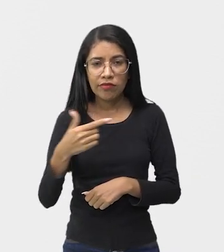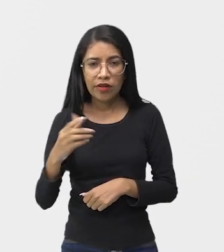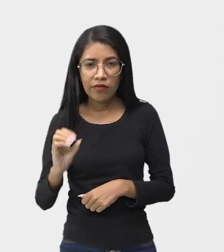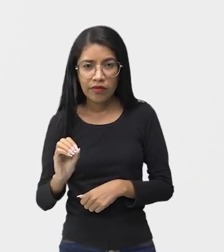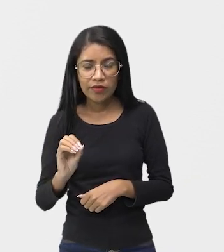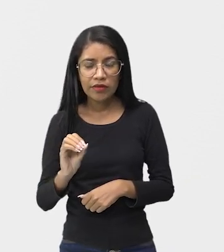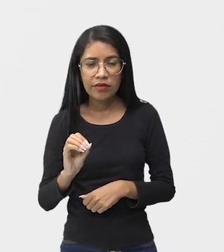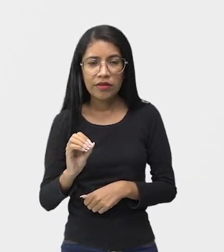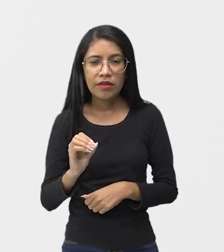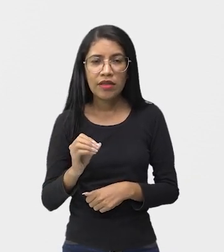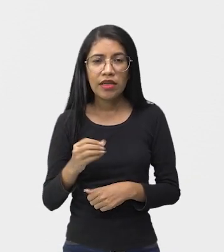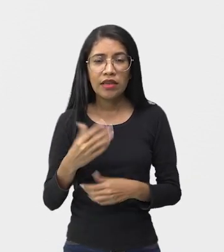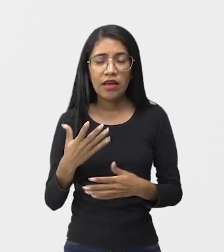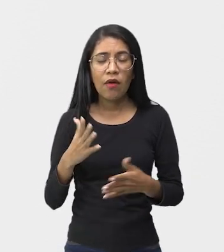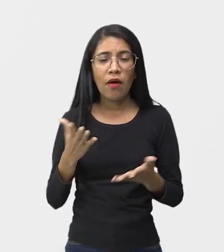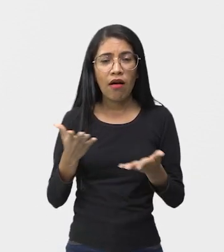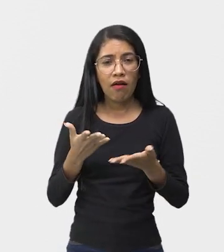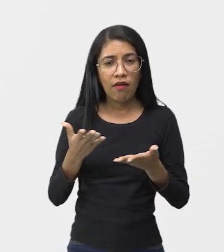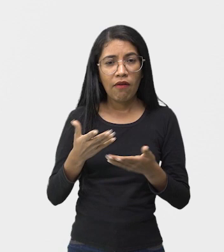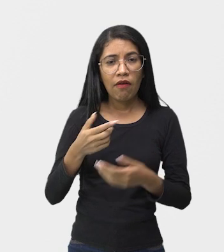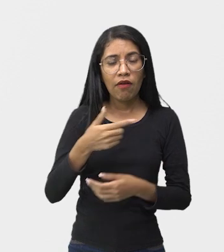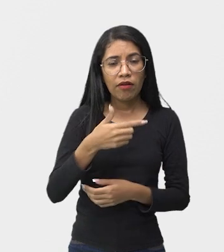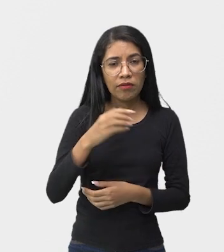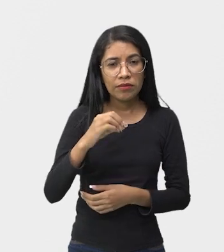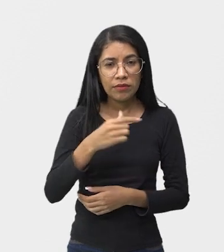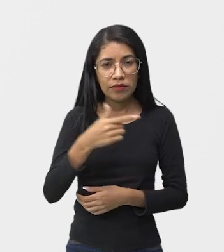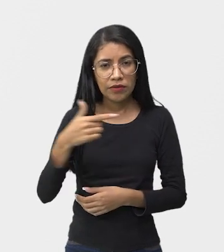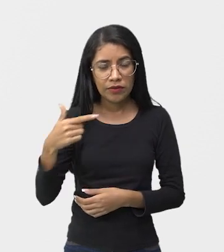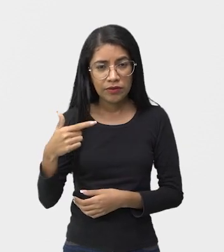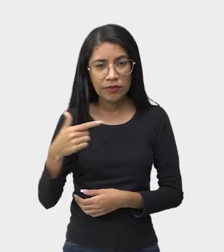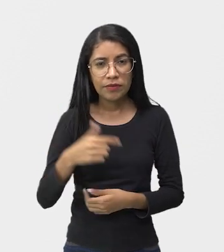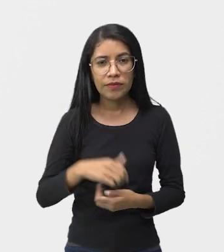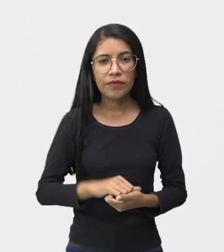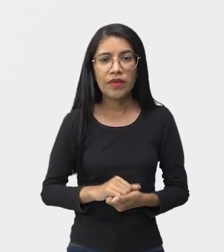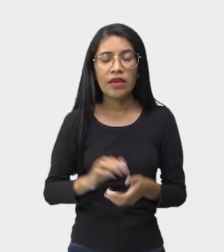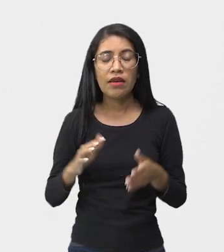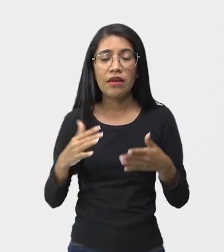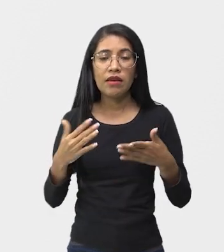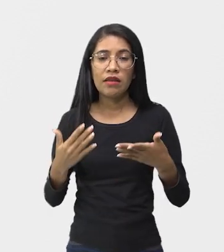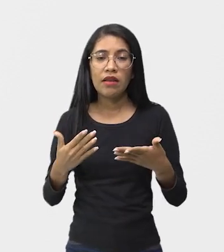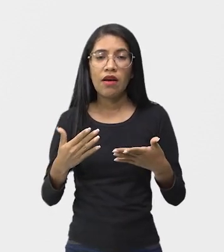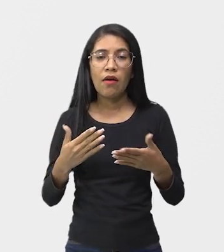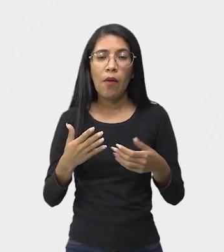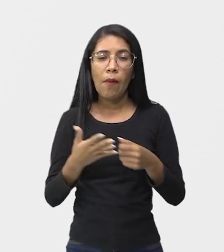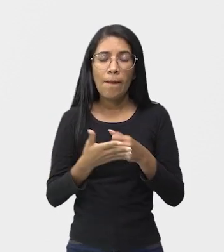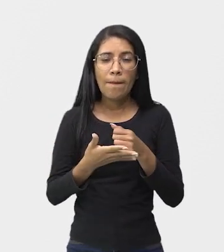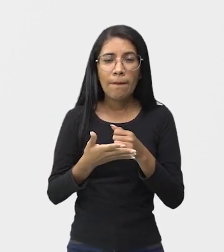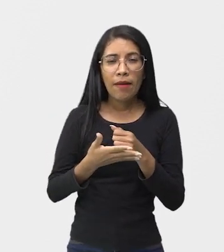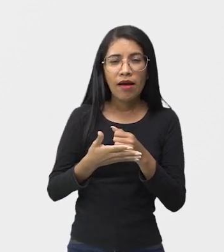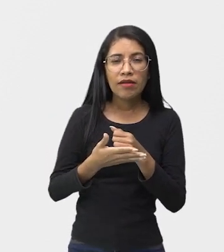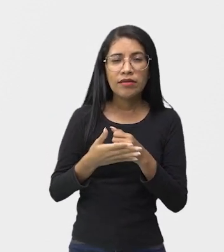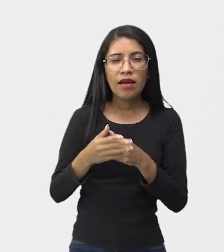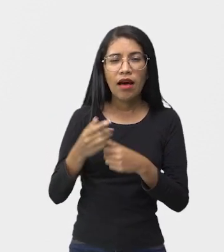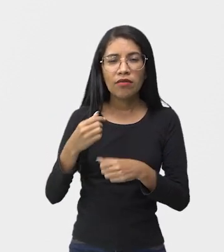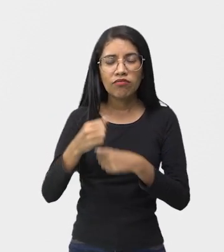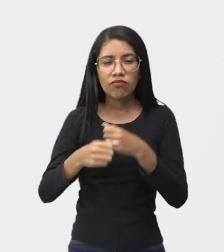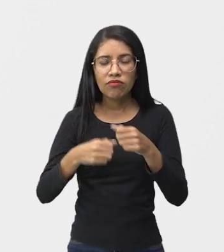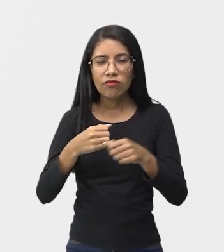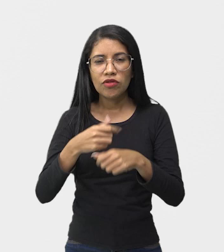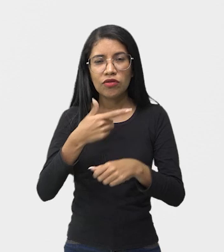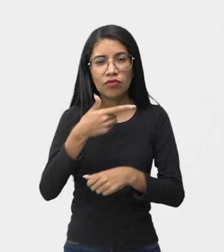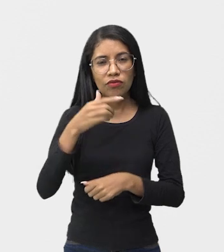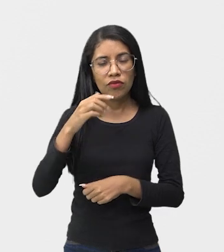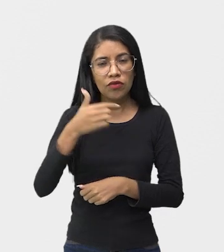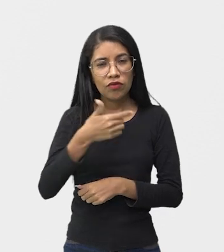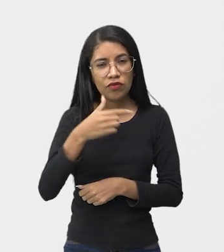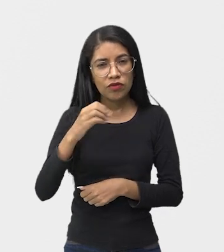2020, o censo está acontecendo agora em 2022, né? Então, com base nesse censo de